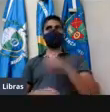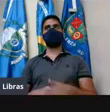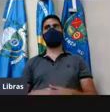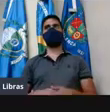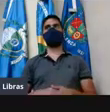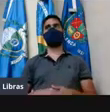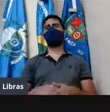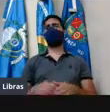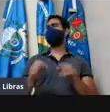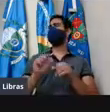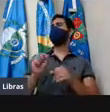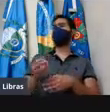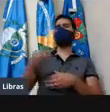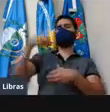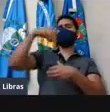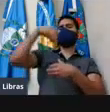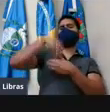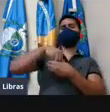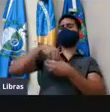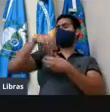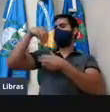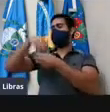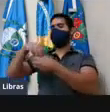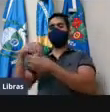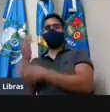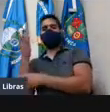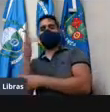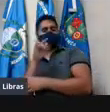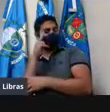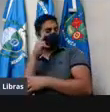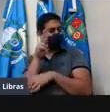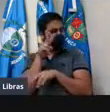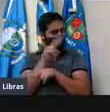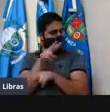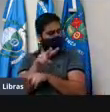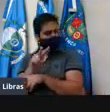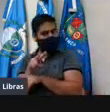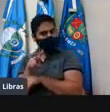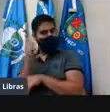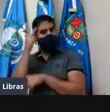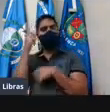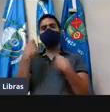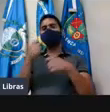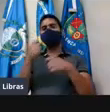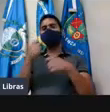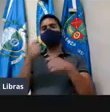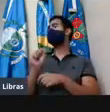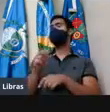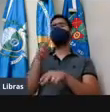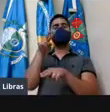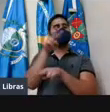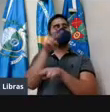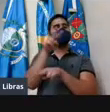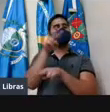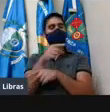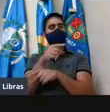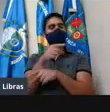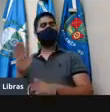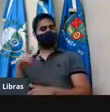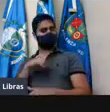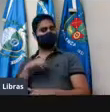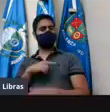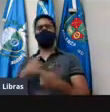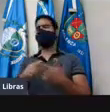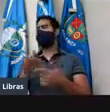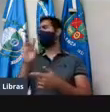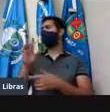a gente ficar plantando se a gente não consegue tomar conta do que tem. Eu acho que a gente tem que tomar conta do que nós temos. Então, porque não adianta